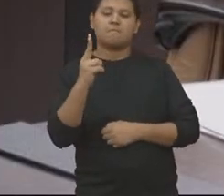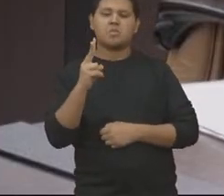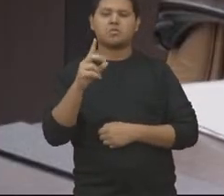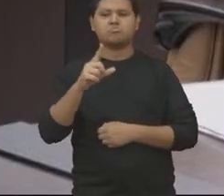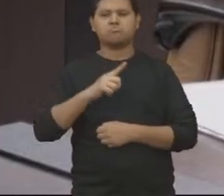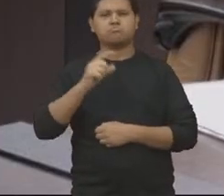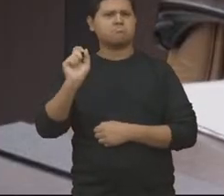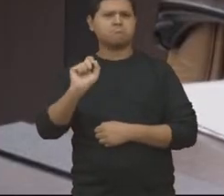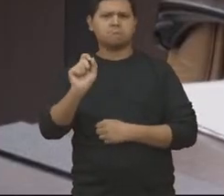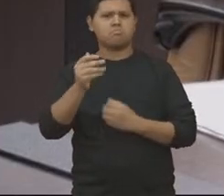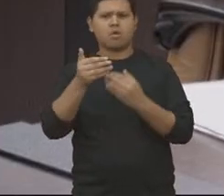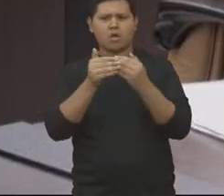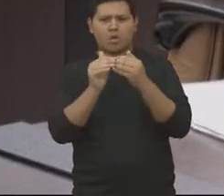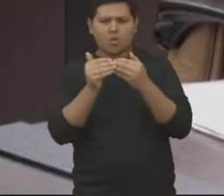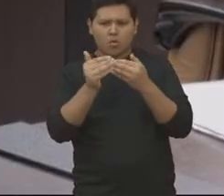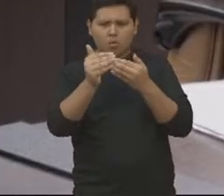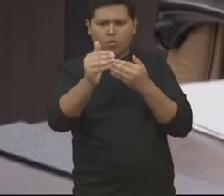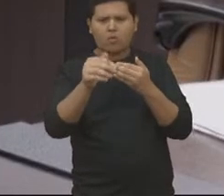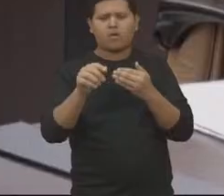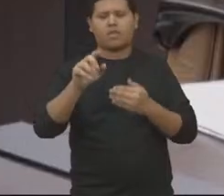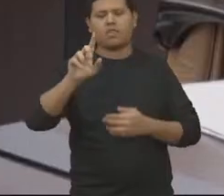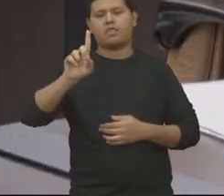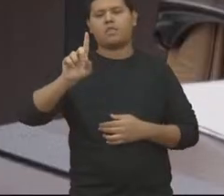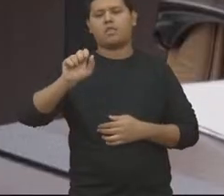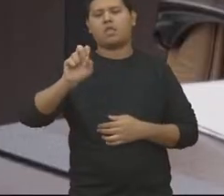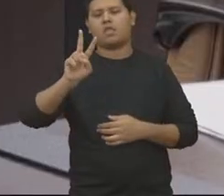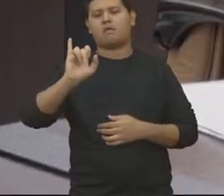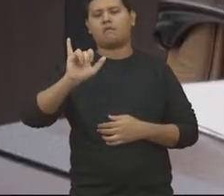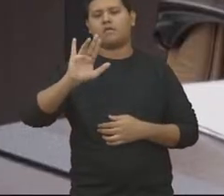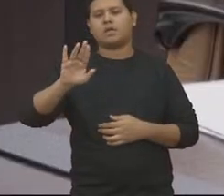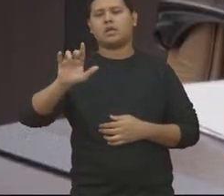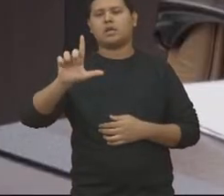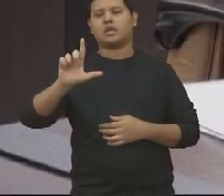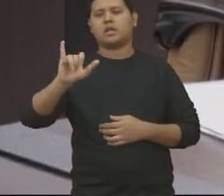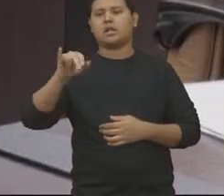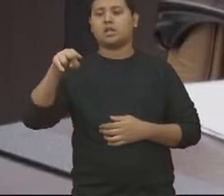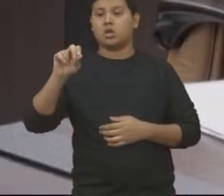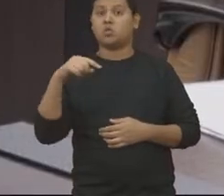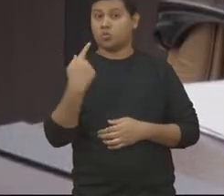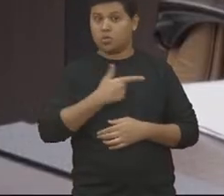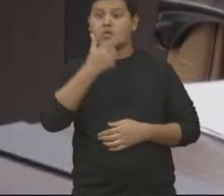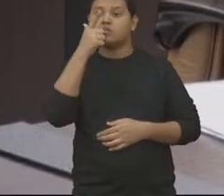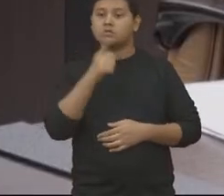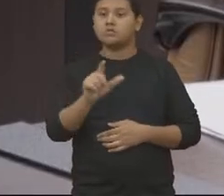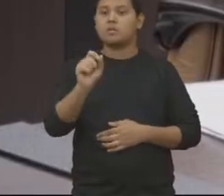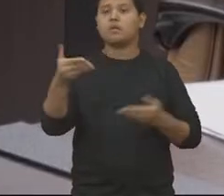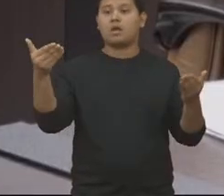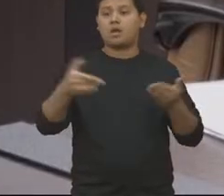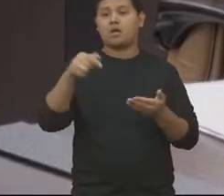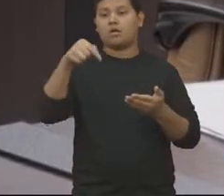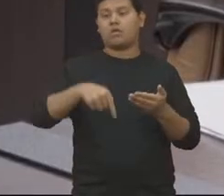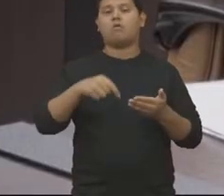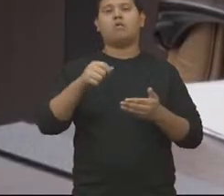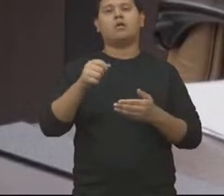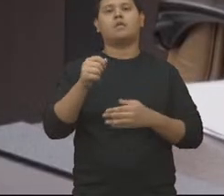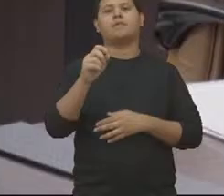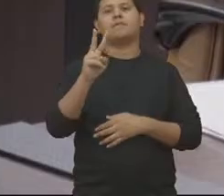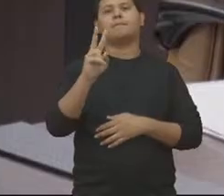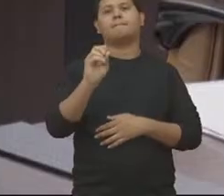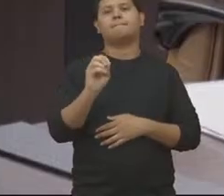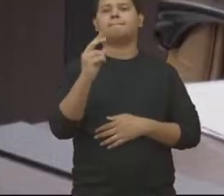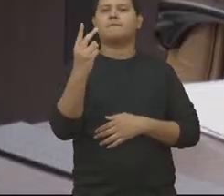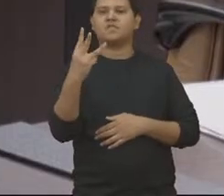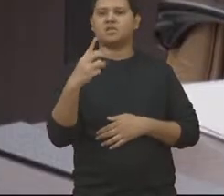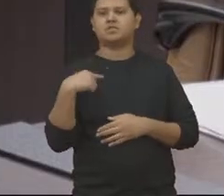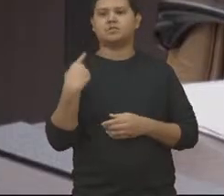daria continuação a Davi Lino. E nós concluímos essa continuação agora, 2023,